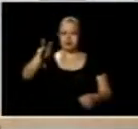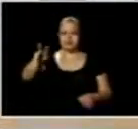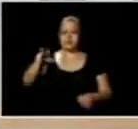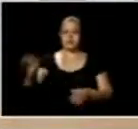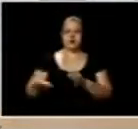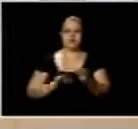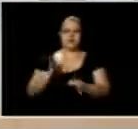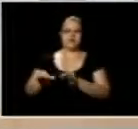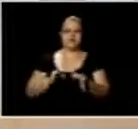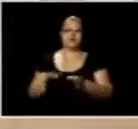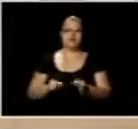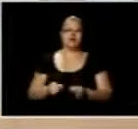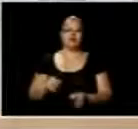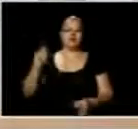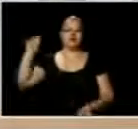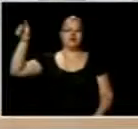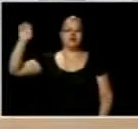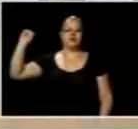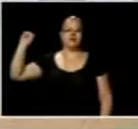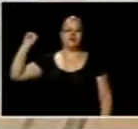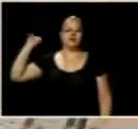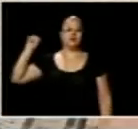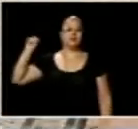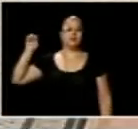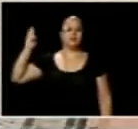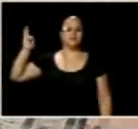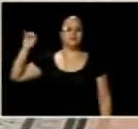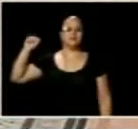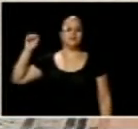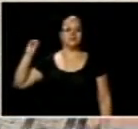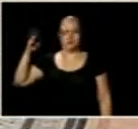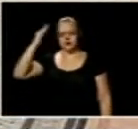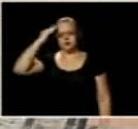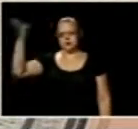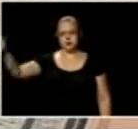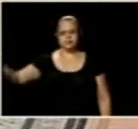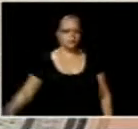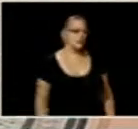na cidade. Muito obrigada. Vereadora Berassaba.